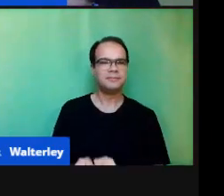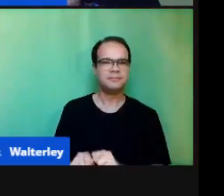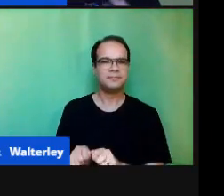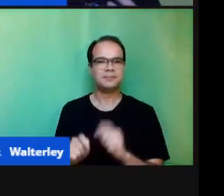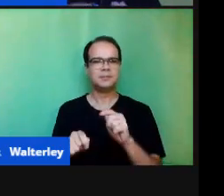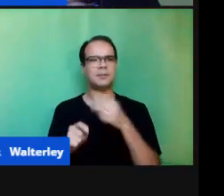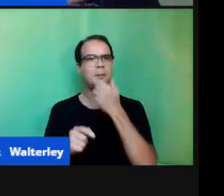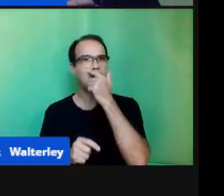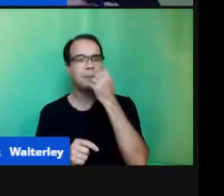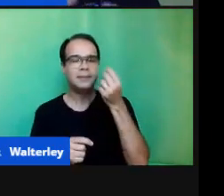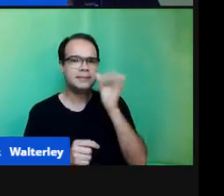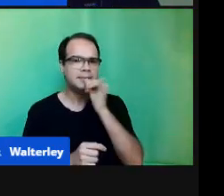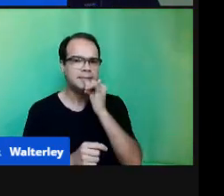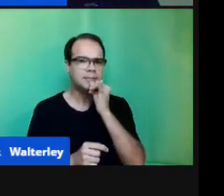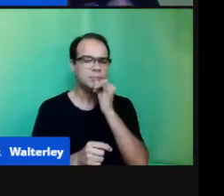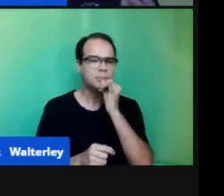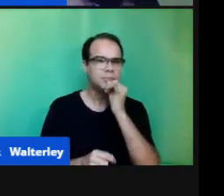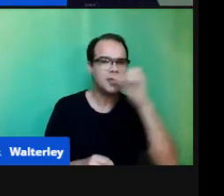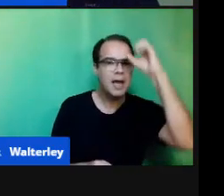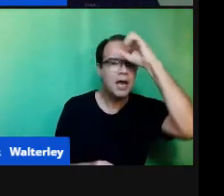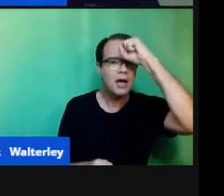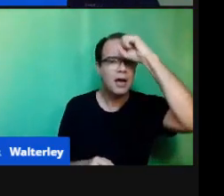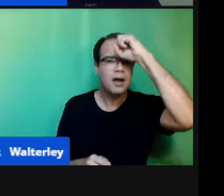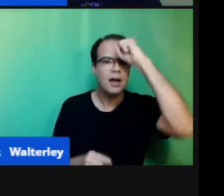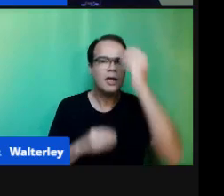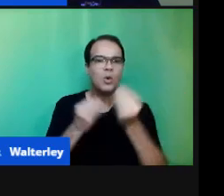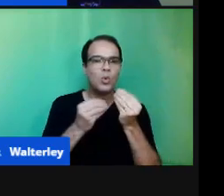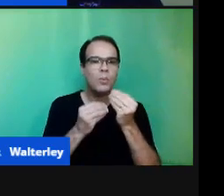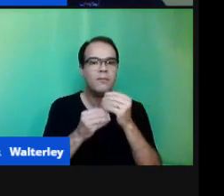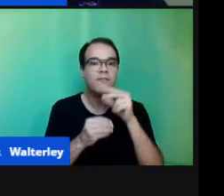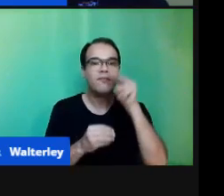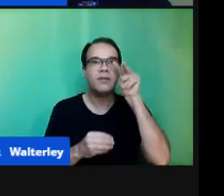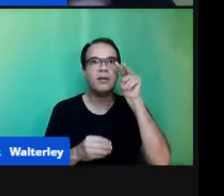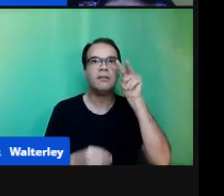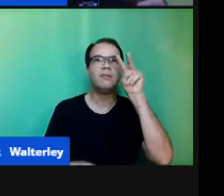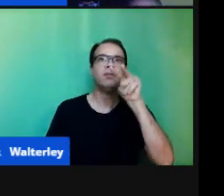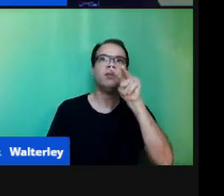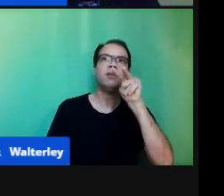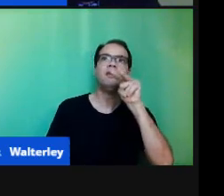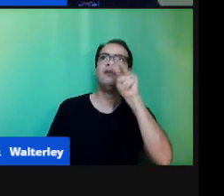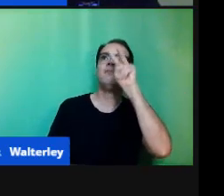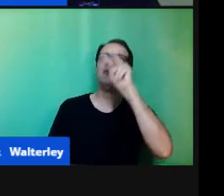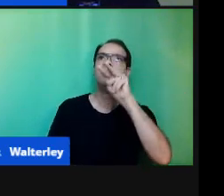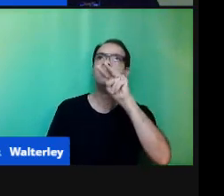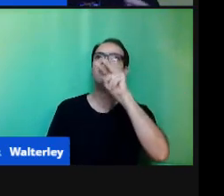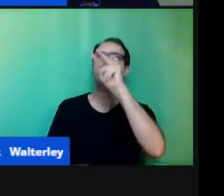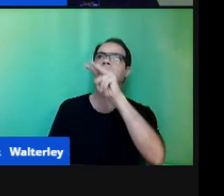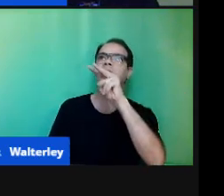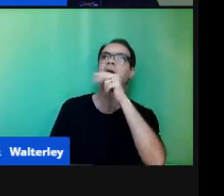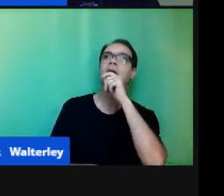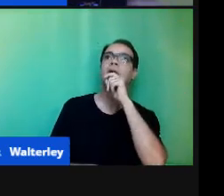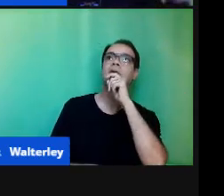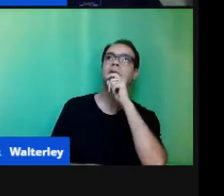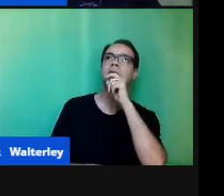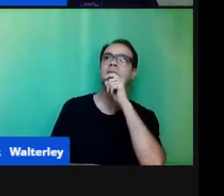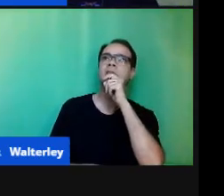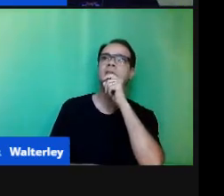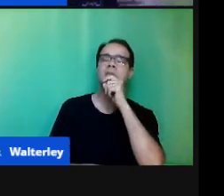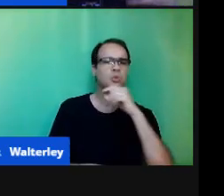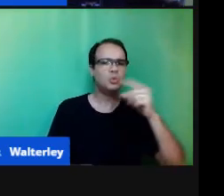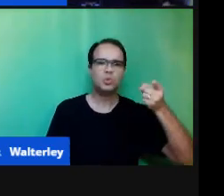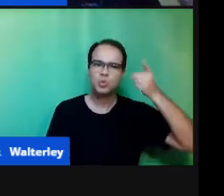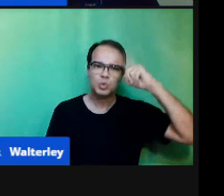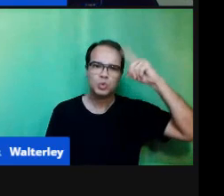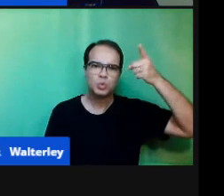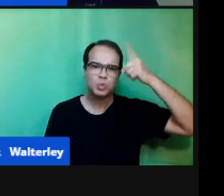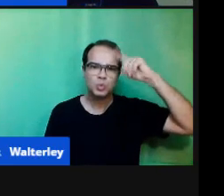Você aprende muito intuitivamente vendo. A gente é bombardeado de audiovisual todo dia, e há muito